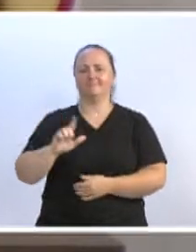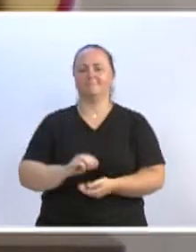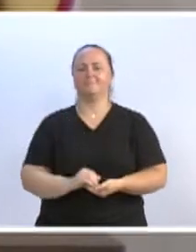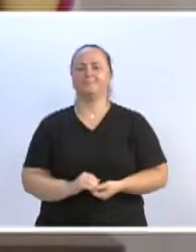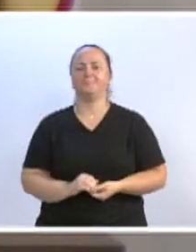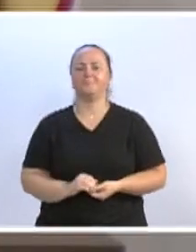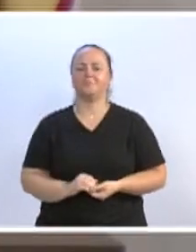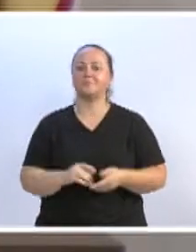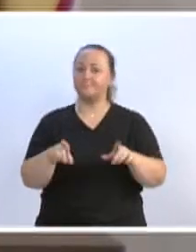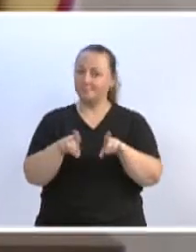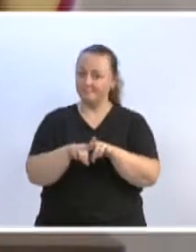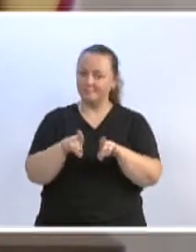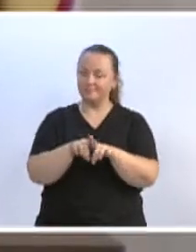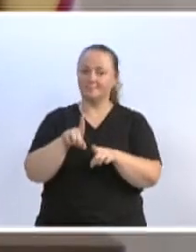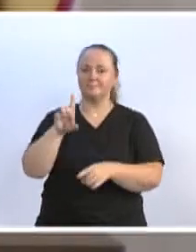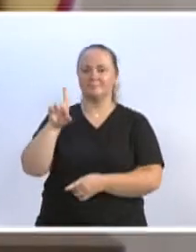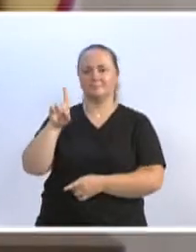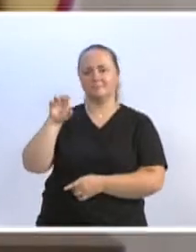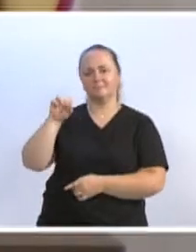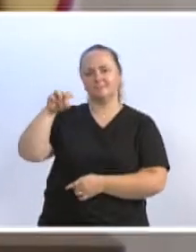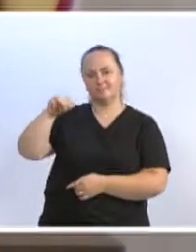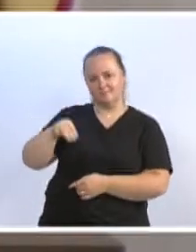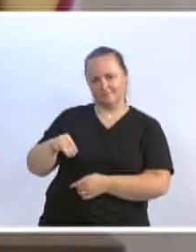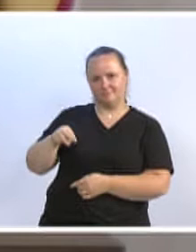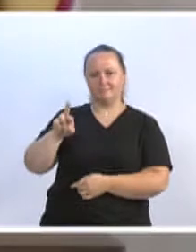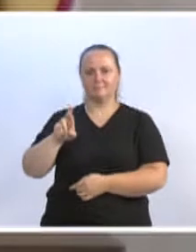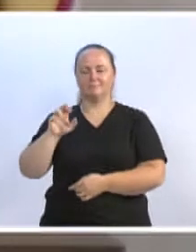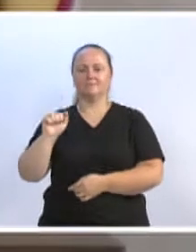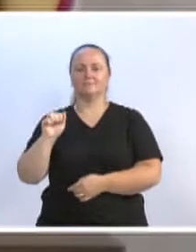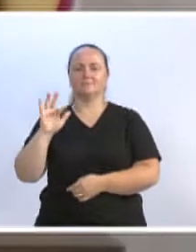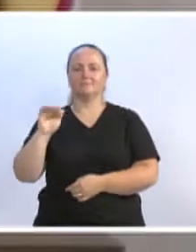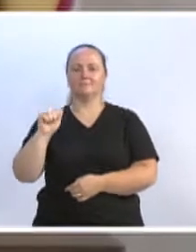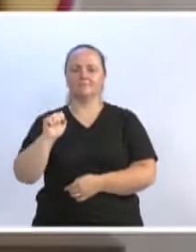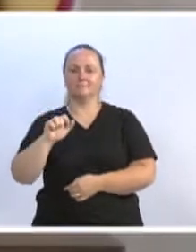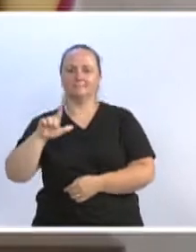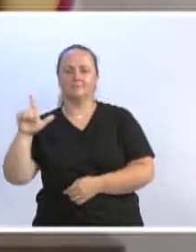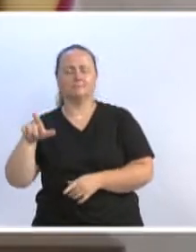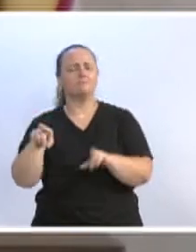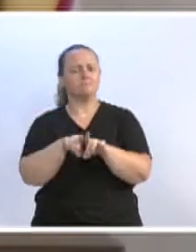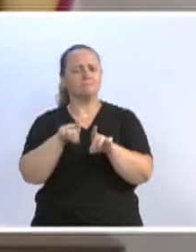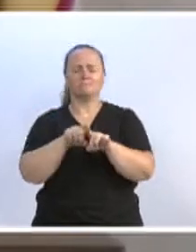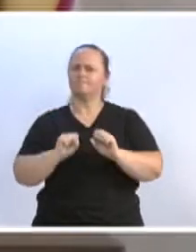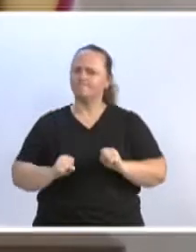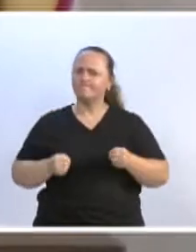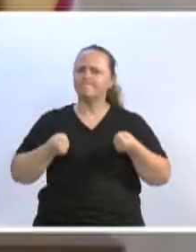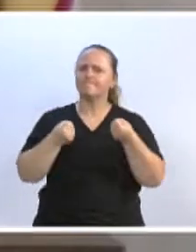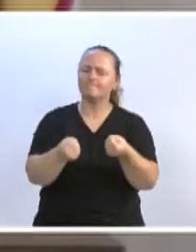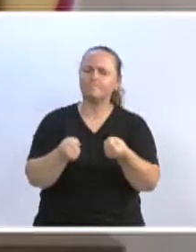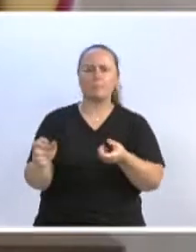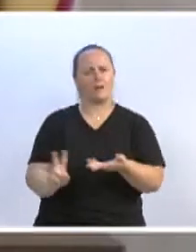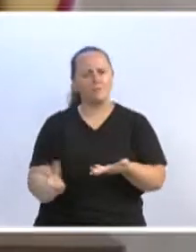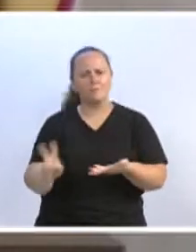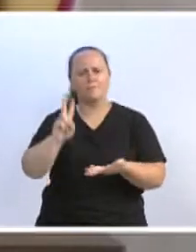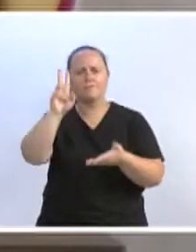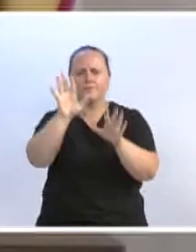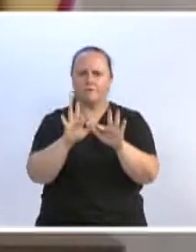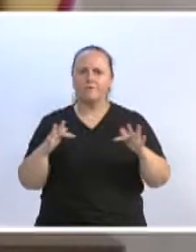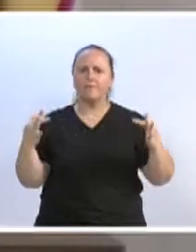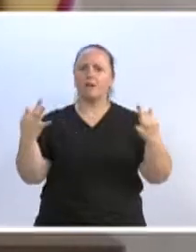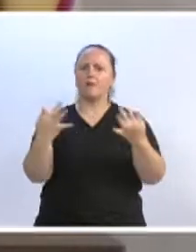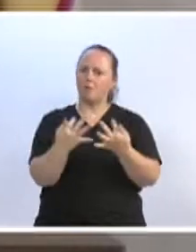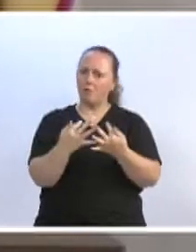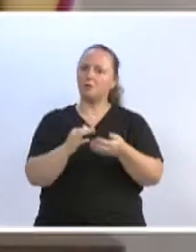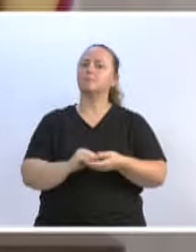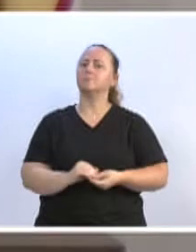bispo Dom Rafael, que tem sido um defensor também da palavra de Deus, dos valores da família. A Igreja Católica foi